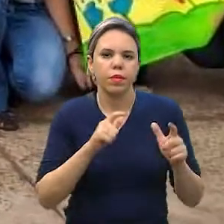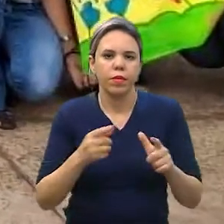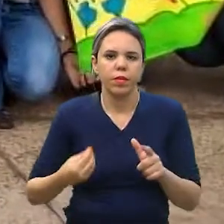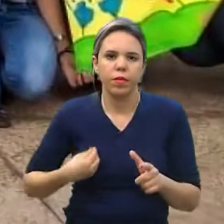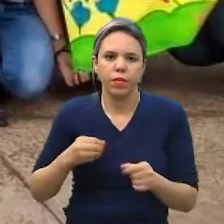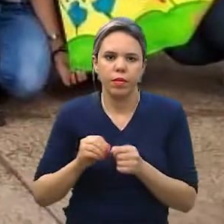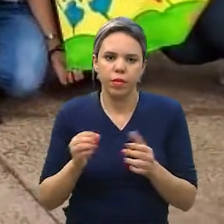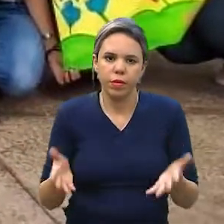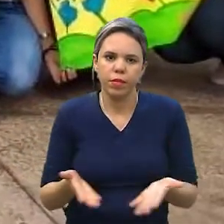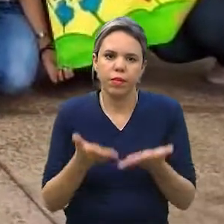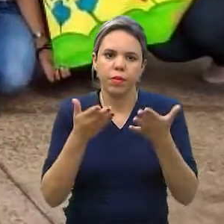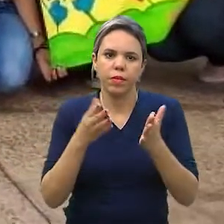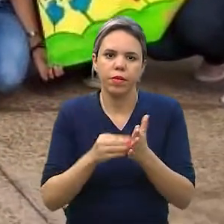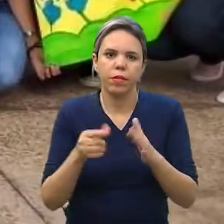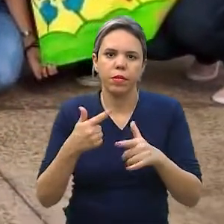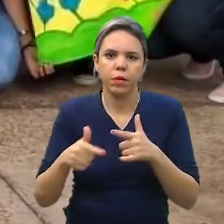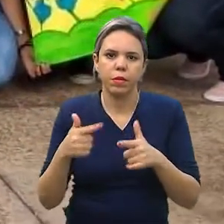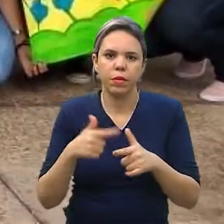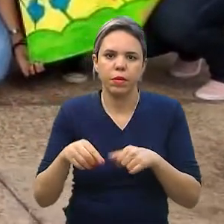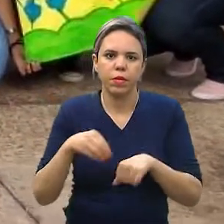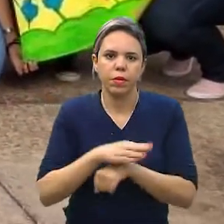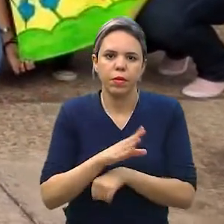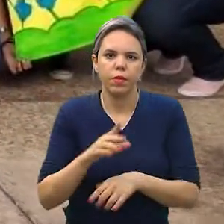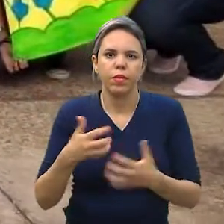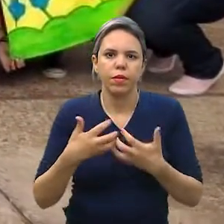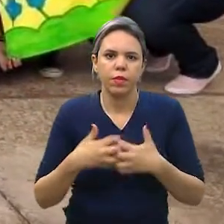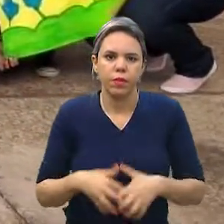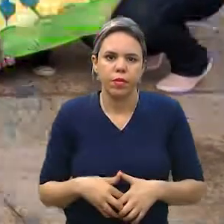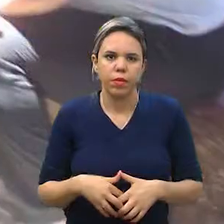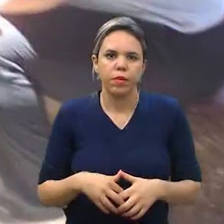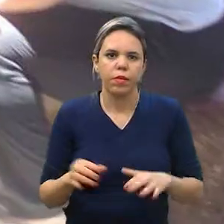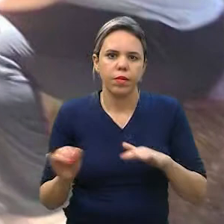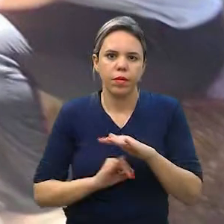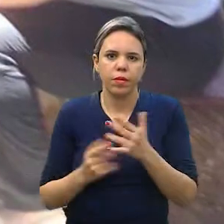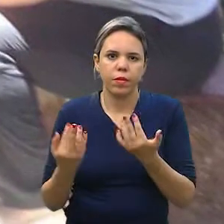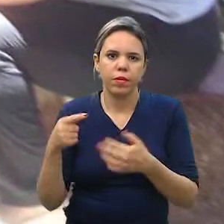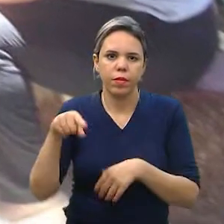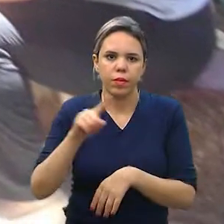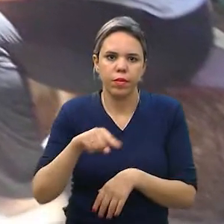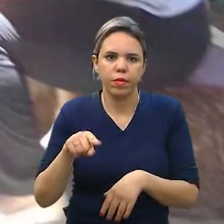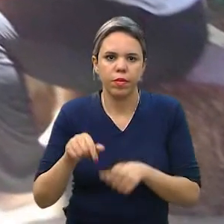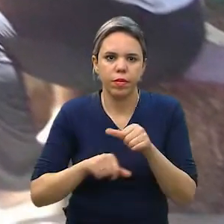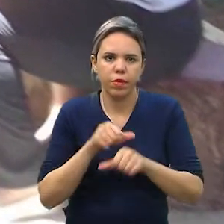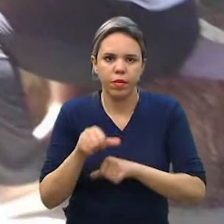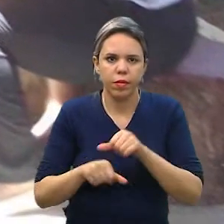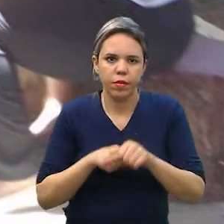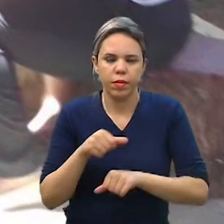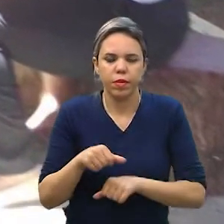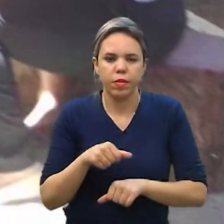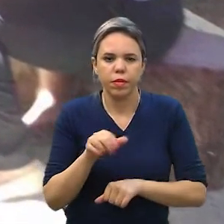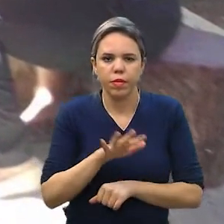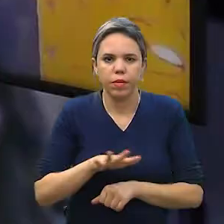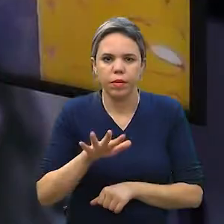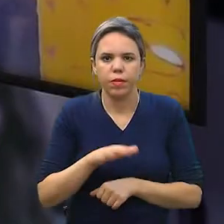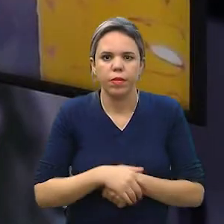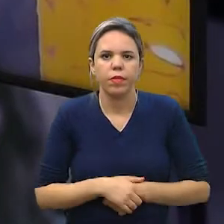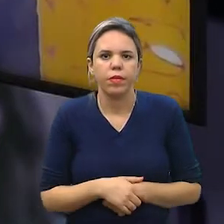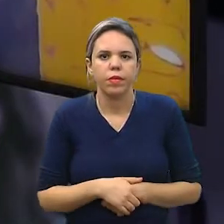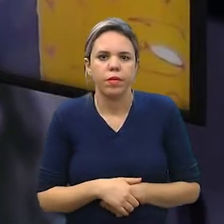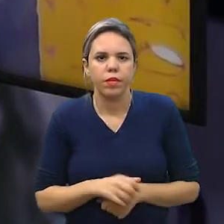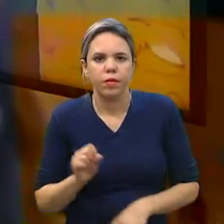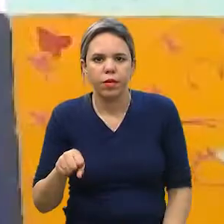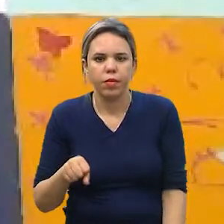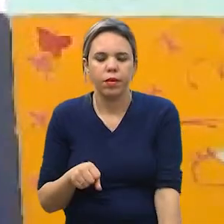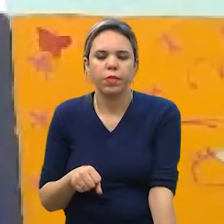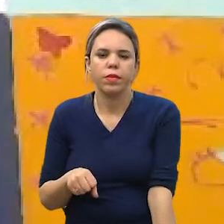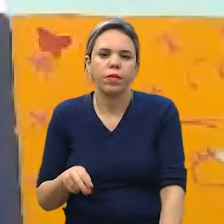que favorecem repetições de padrões, né? Eu acho que essa é a função de uma ONG como a de vocês, mudar um pouquinho desse cenário, né? Sim. E